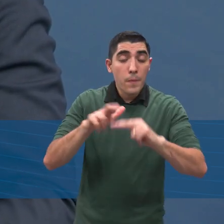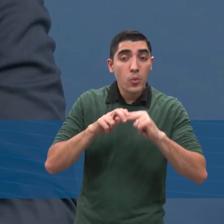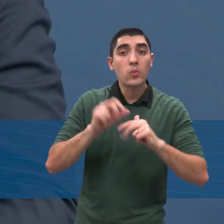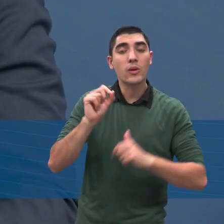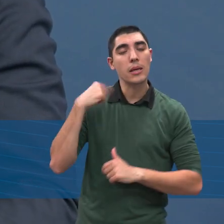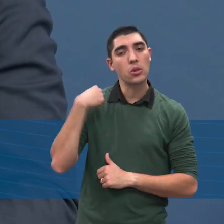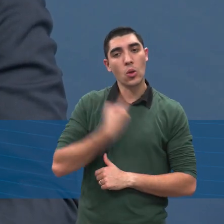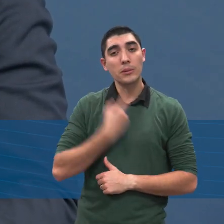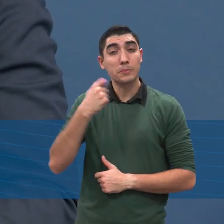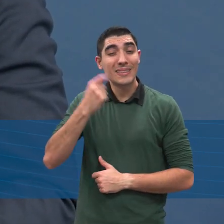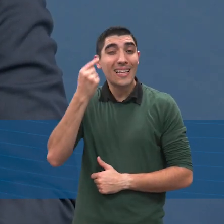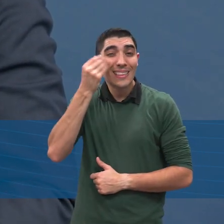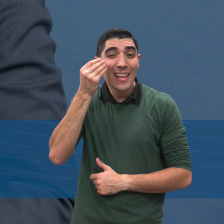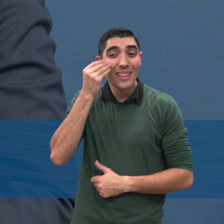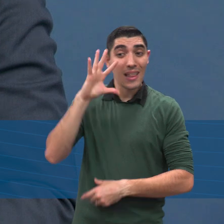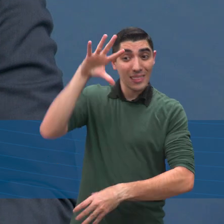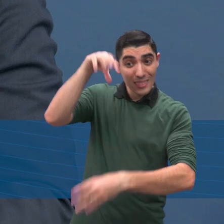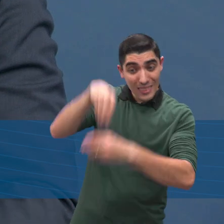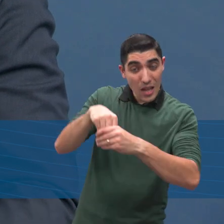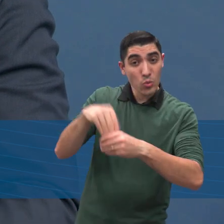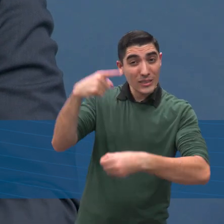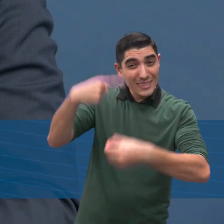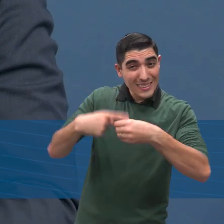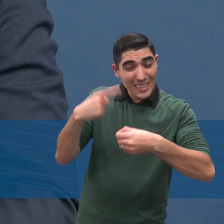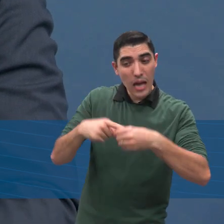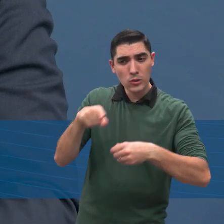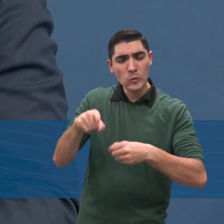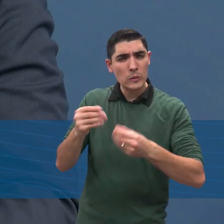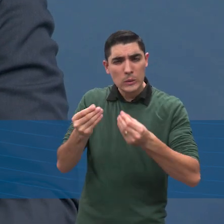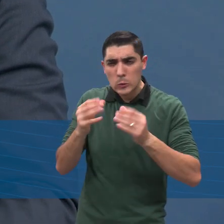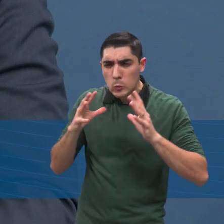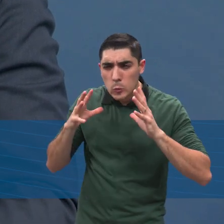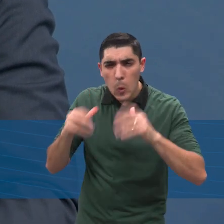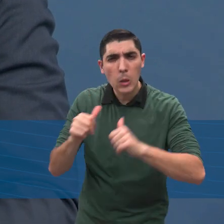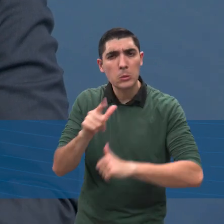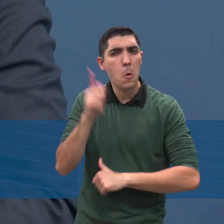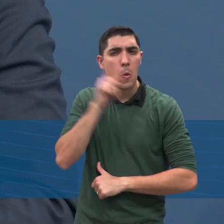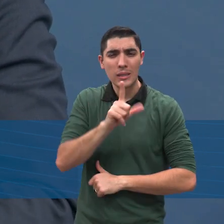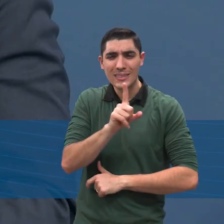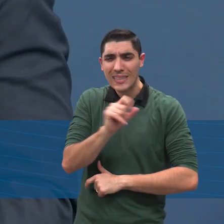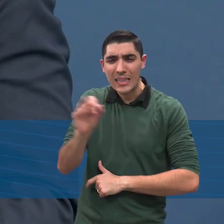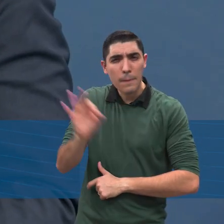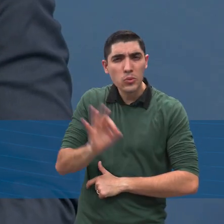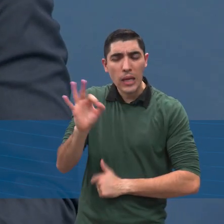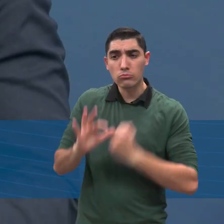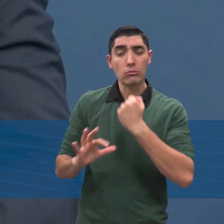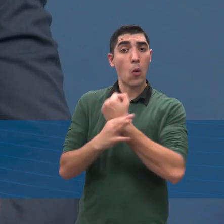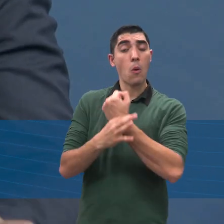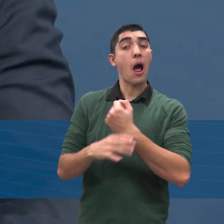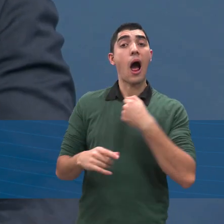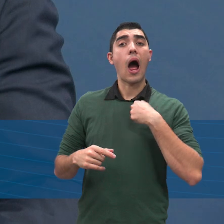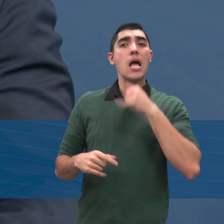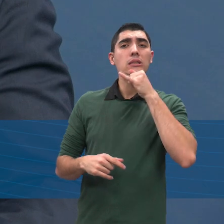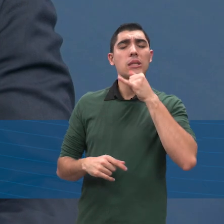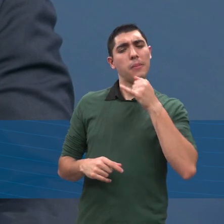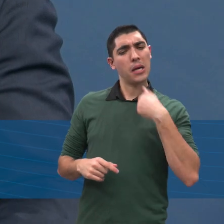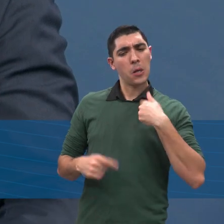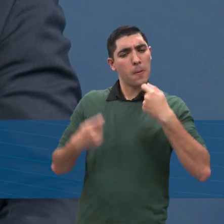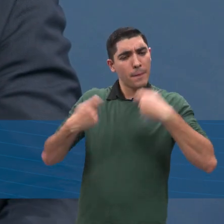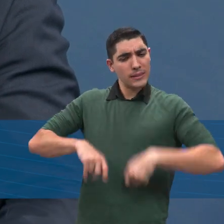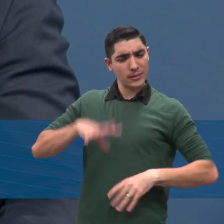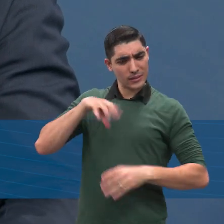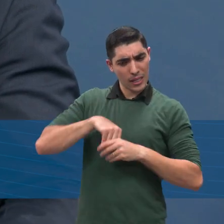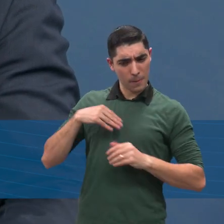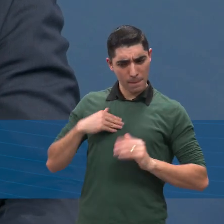não faça mais sentido você morar num condomínio, entendeu? Porque você fala assim, pô, por que eu tenho que entrar dentro do muro para estar na